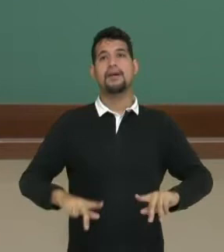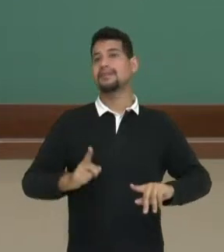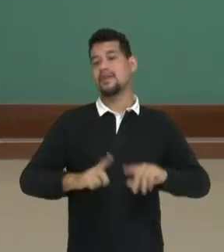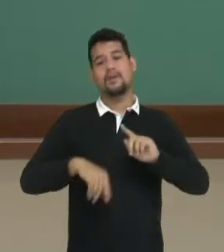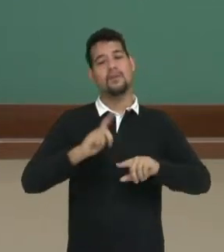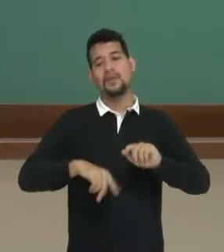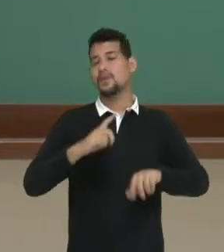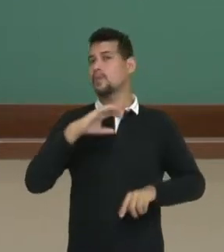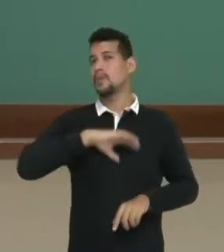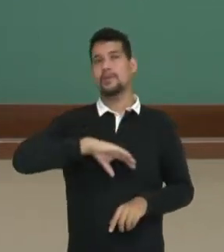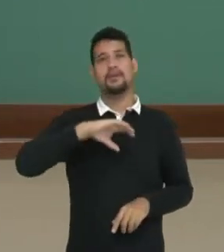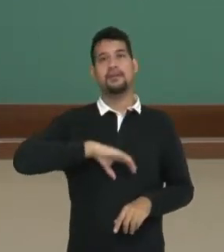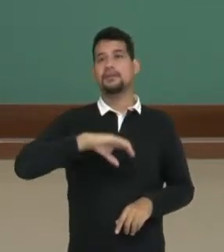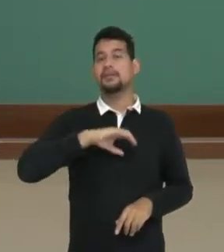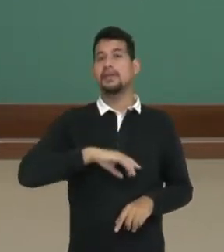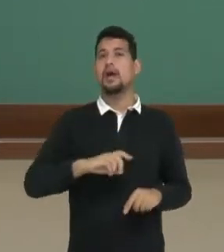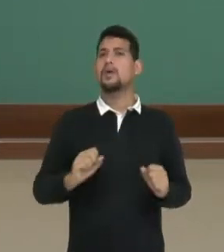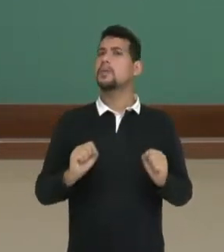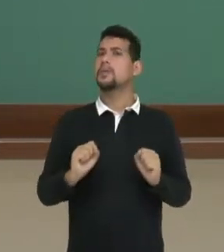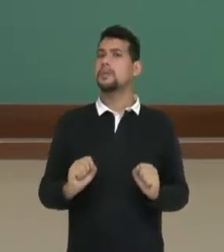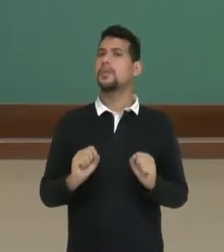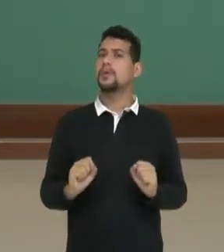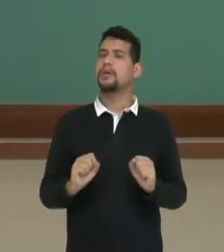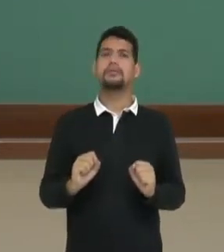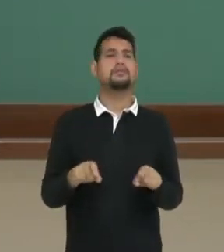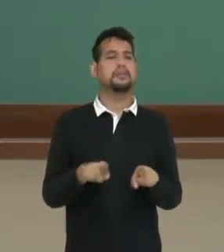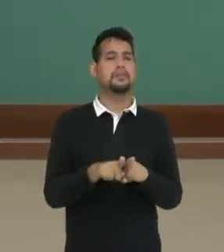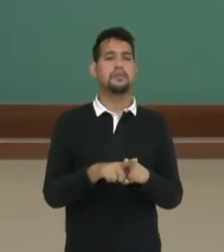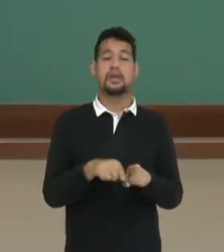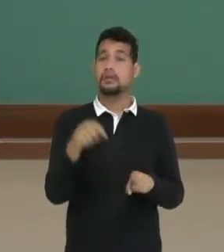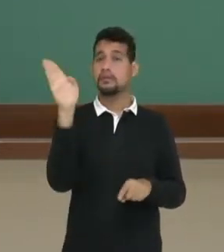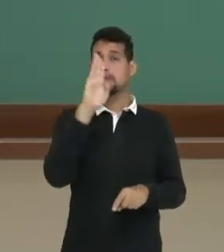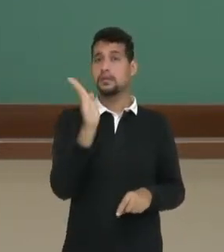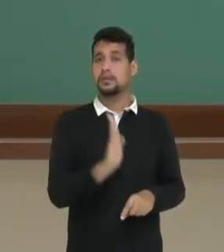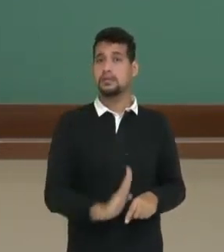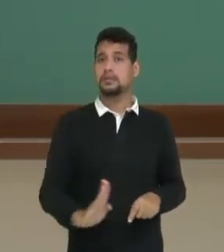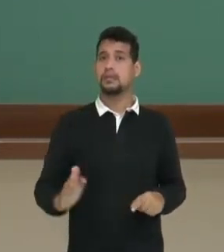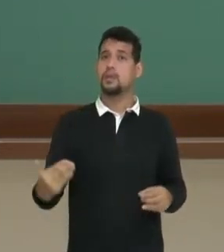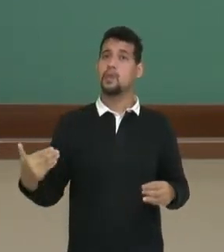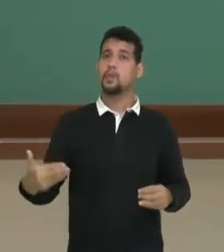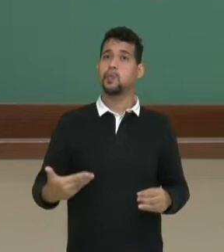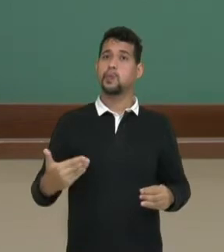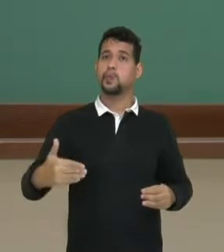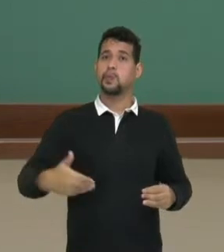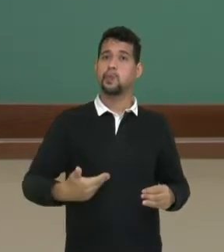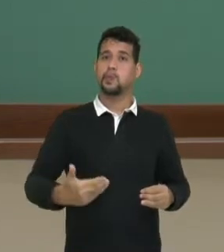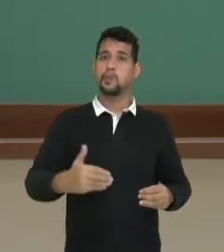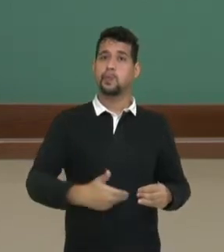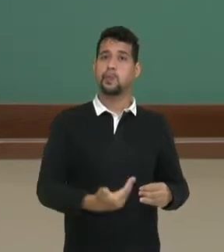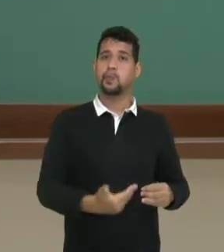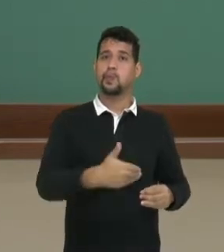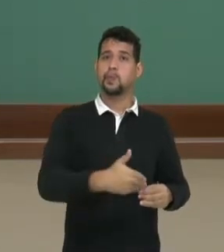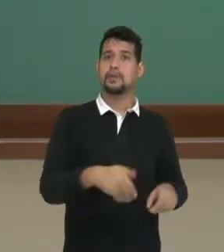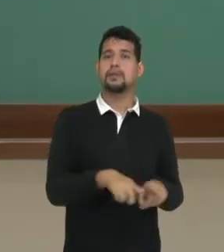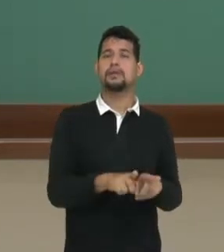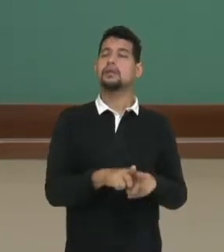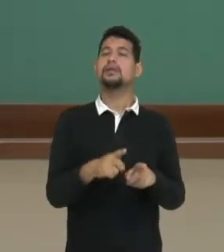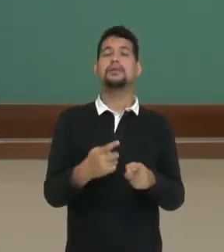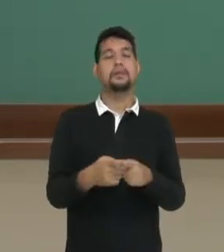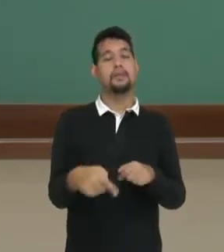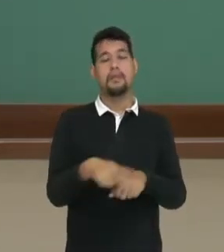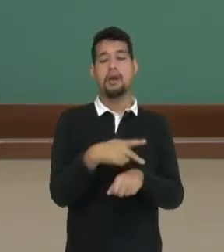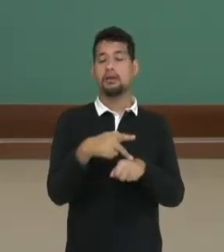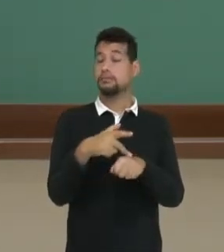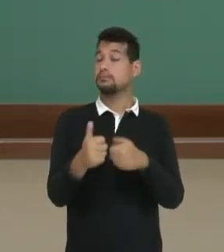produtos portugueses, né? Agora podem atracar em portos brasileiros navios das nações amigas de